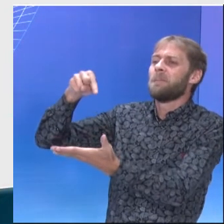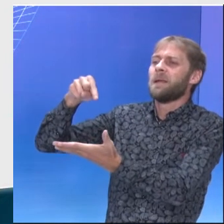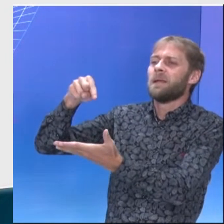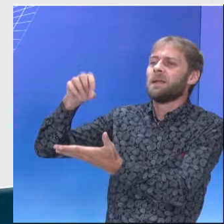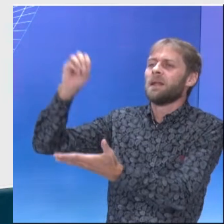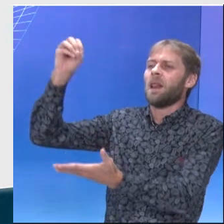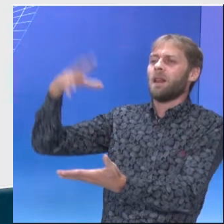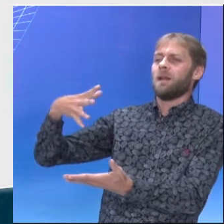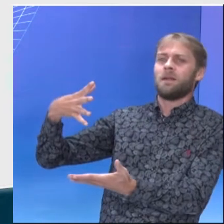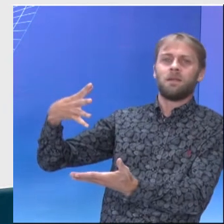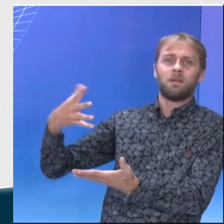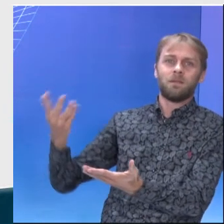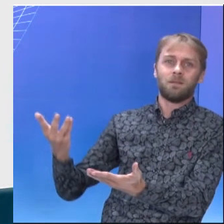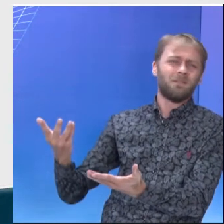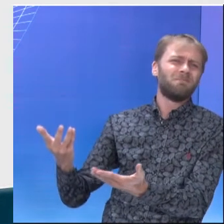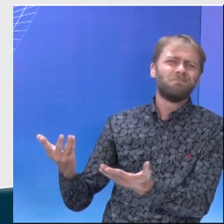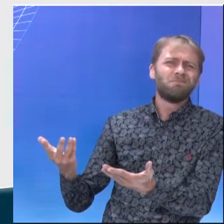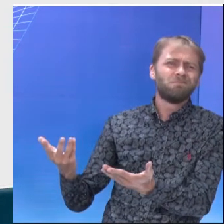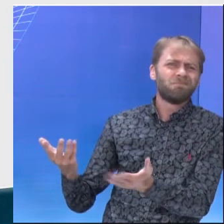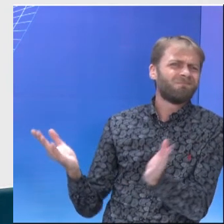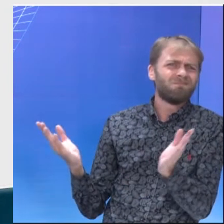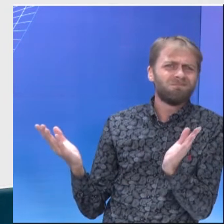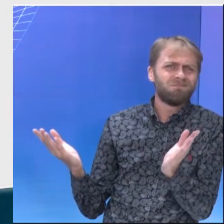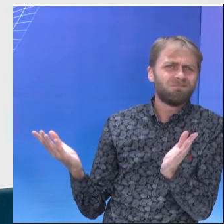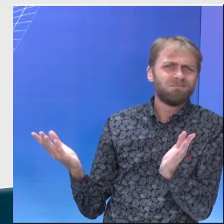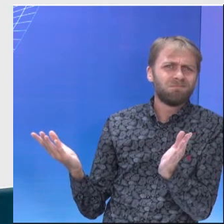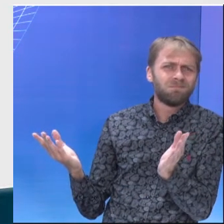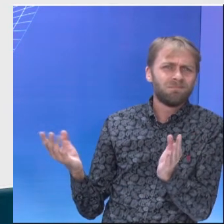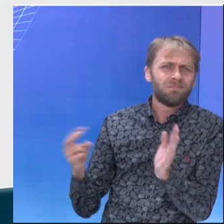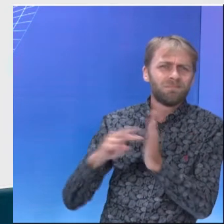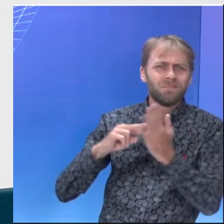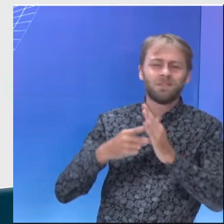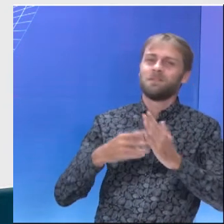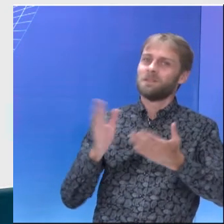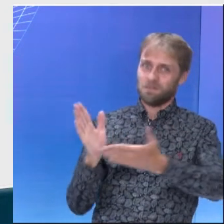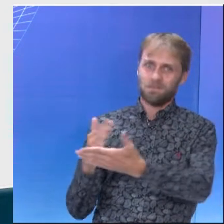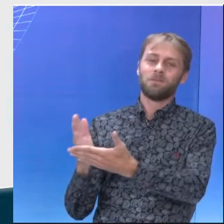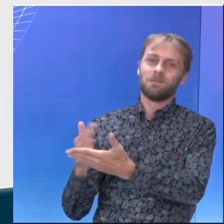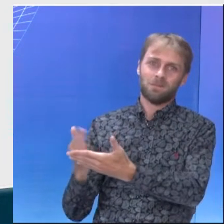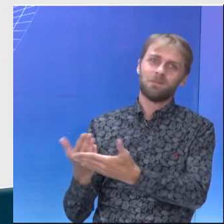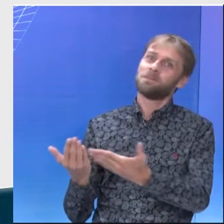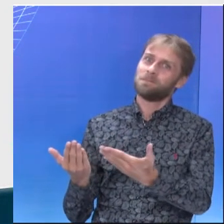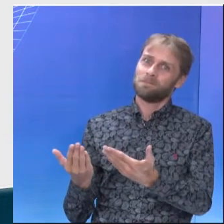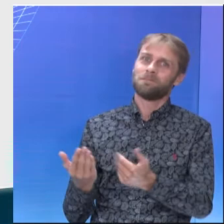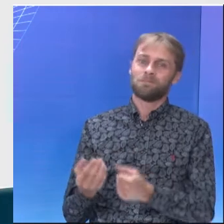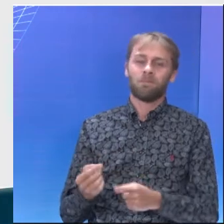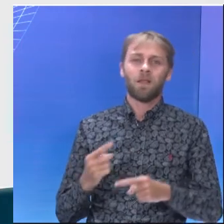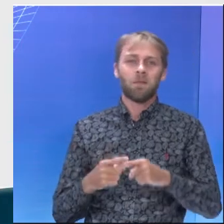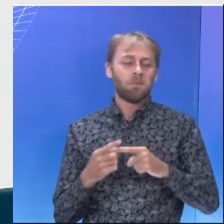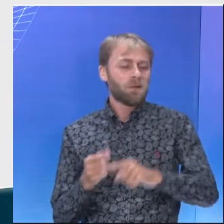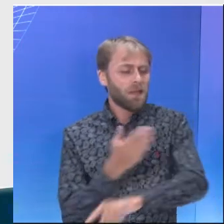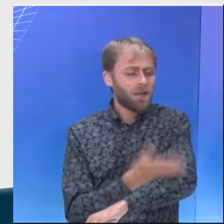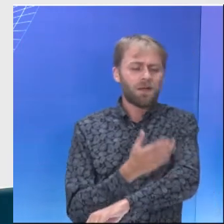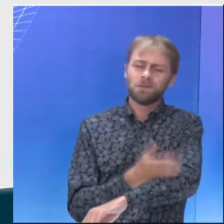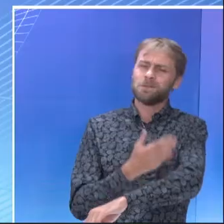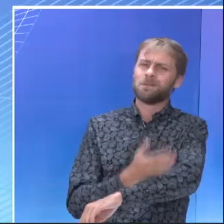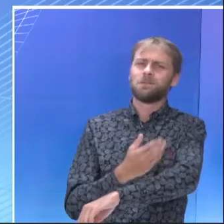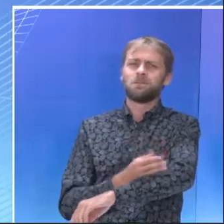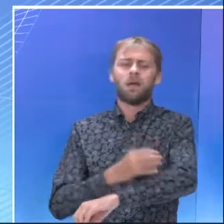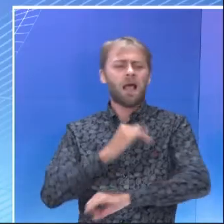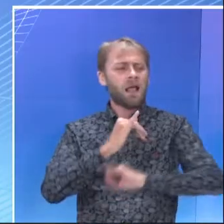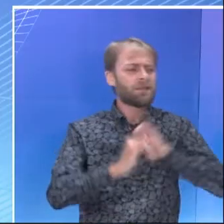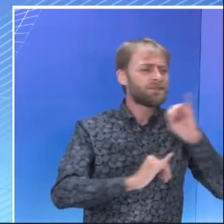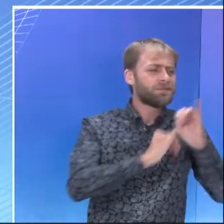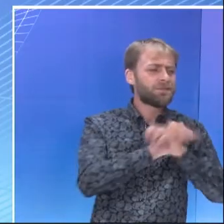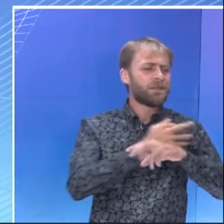como é que liga essa coisa. Então, ele está se referindo ao livro. porque ele está tão acostumado com a tecnologia,